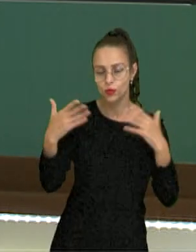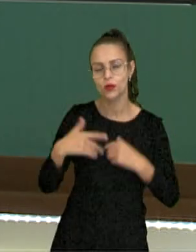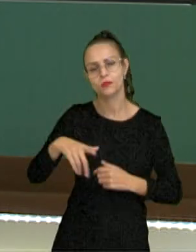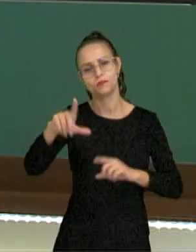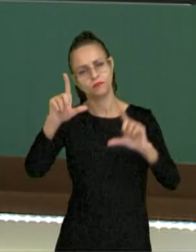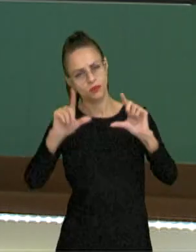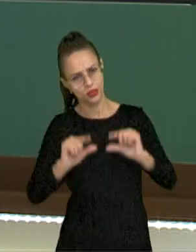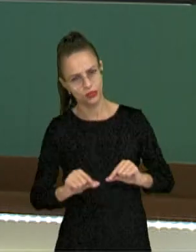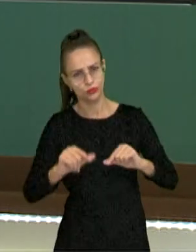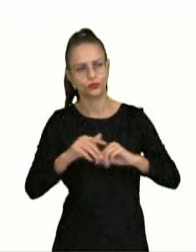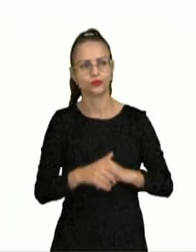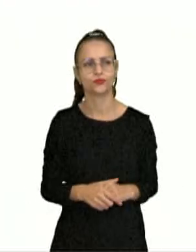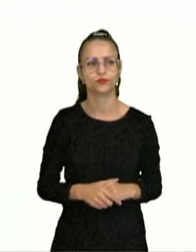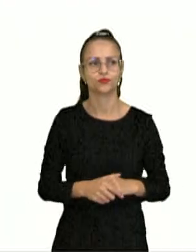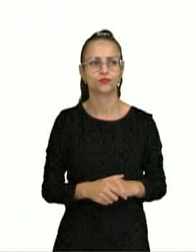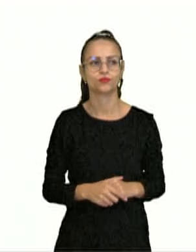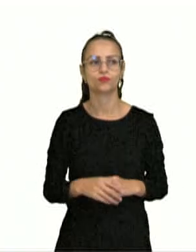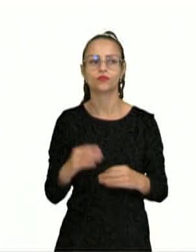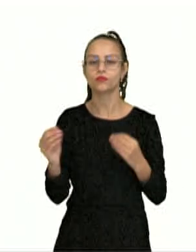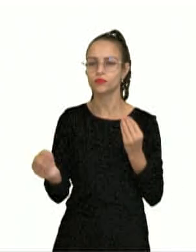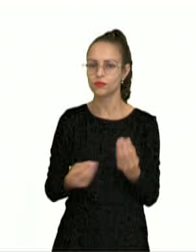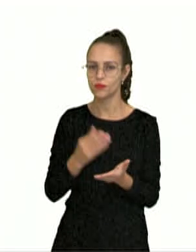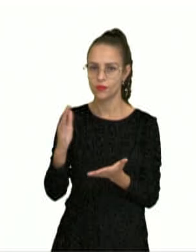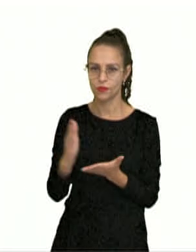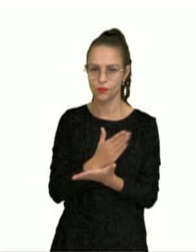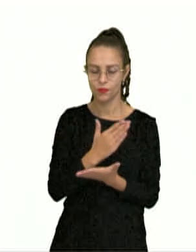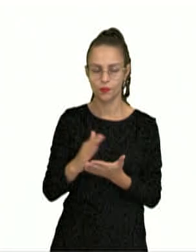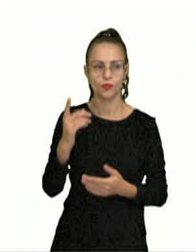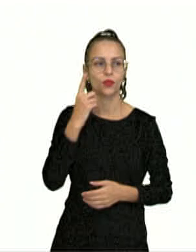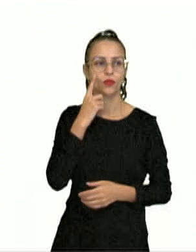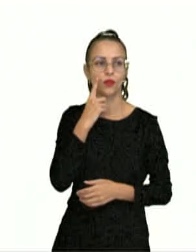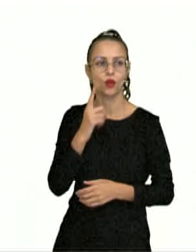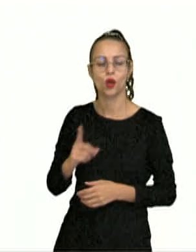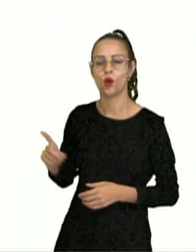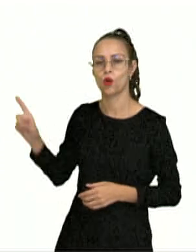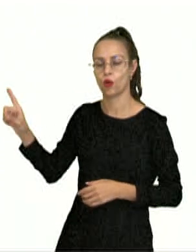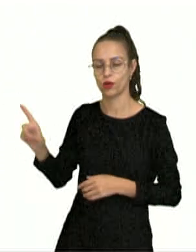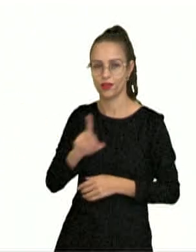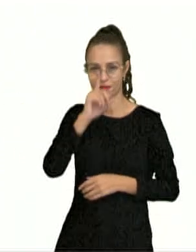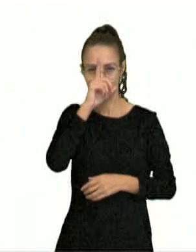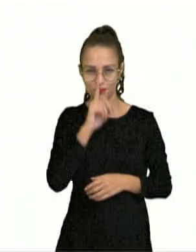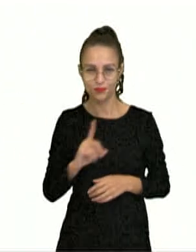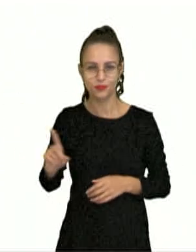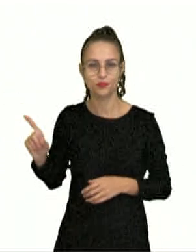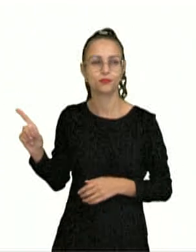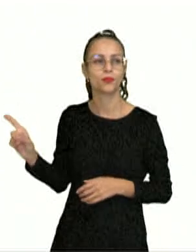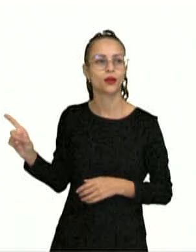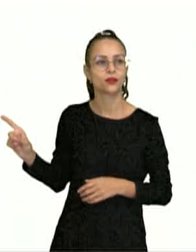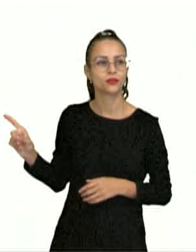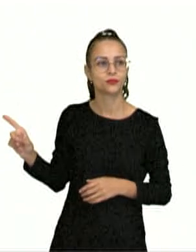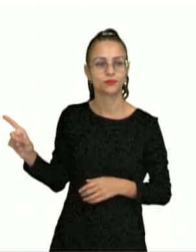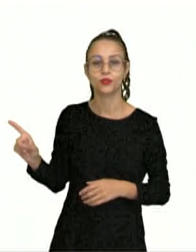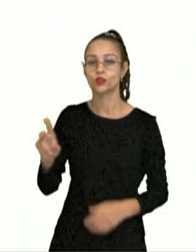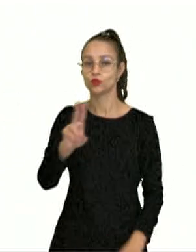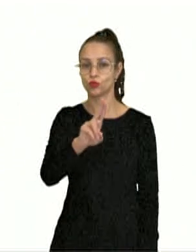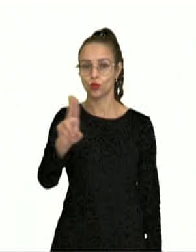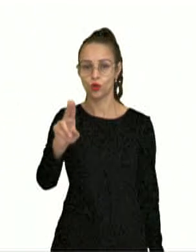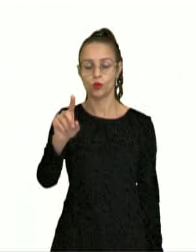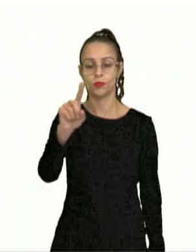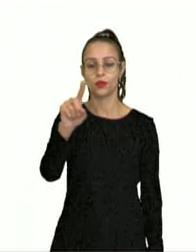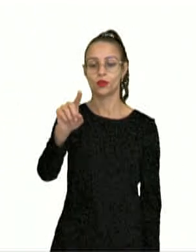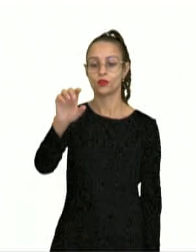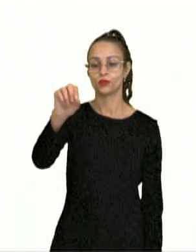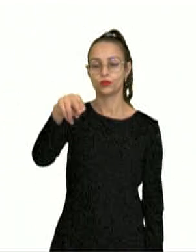pelo Sol. Como é que é essa divisão? Eu tenho a parte mais aquecida da Terra, que é chamada de zona tropical